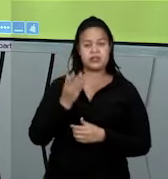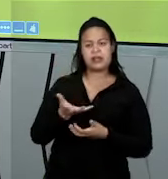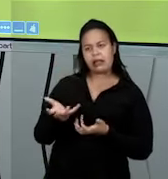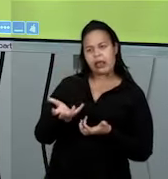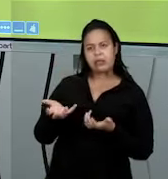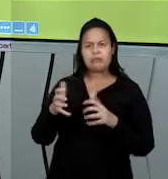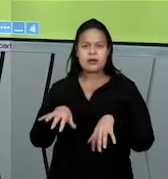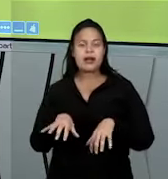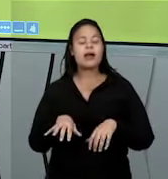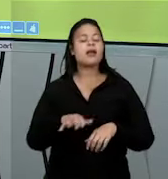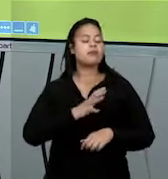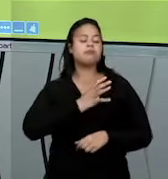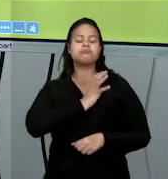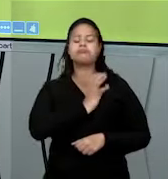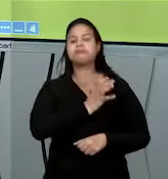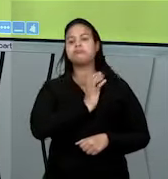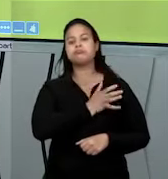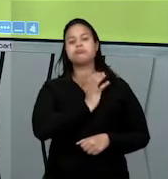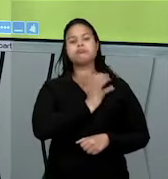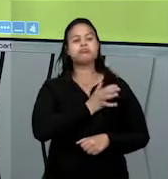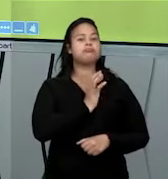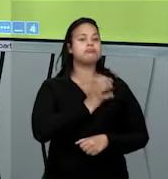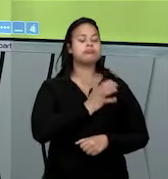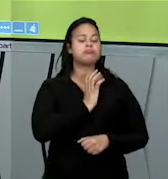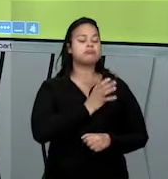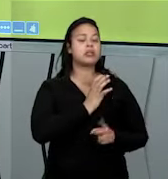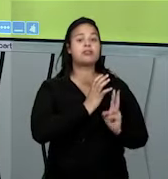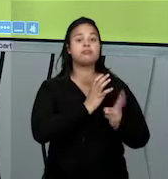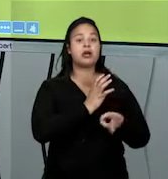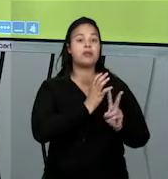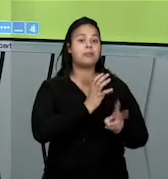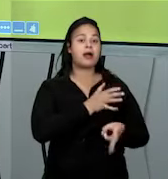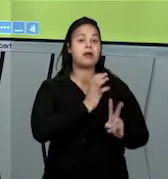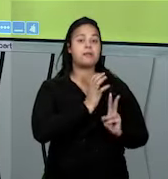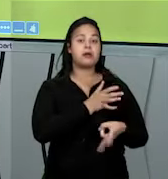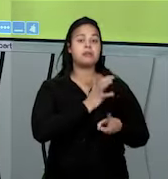seu coração vai bater e vai continuar funcionando.